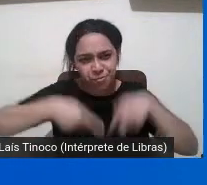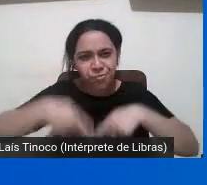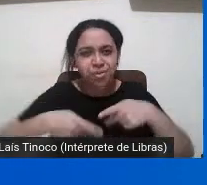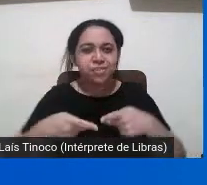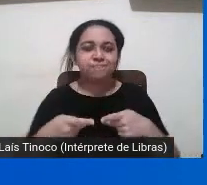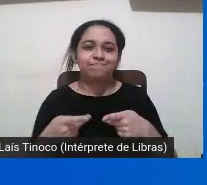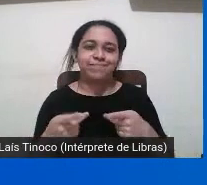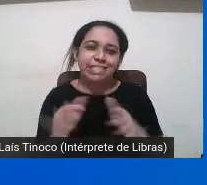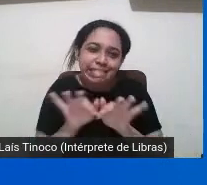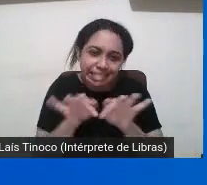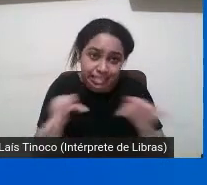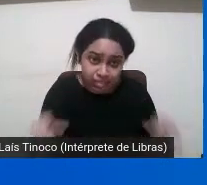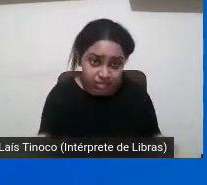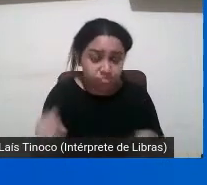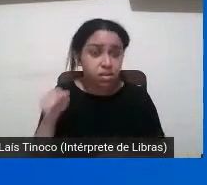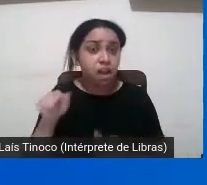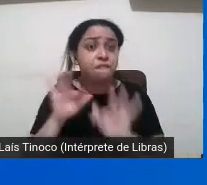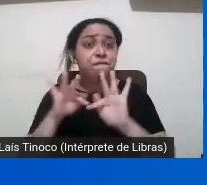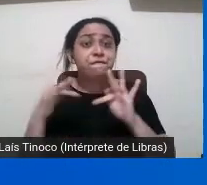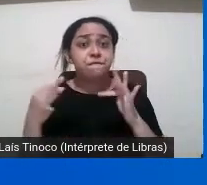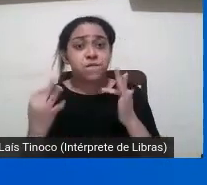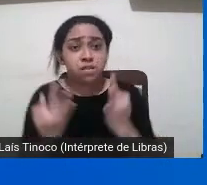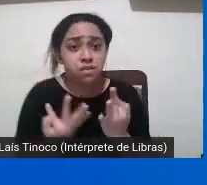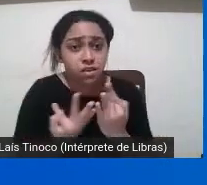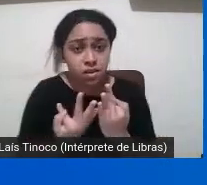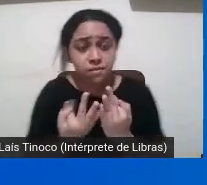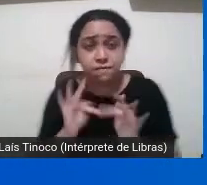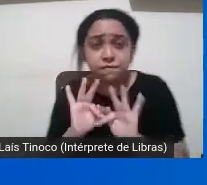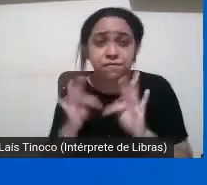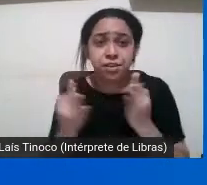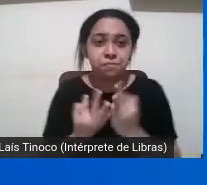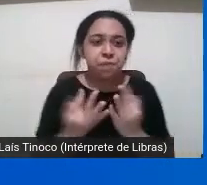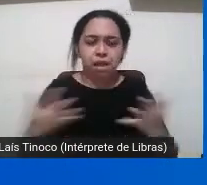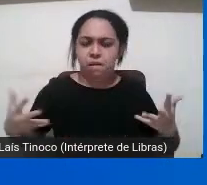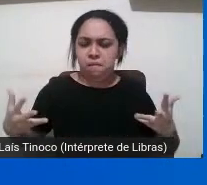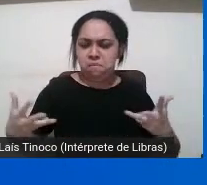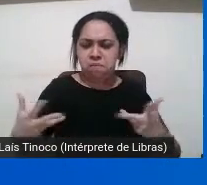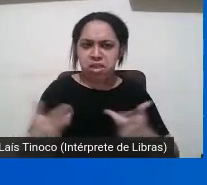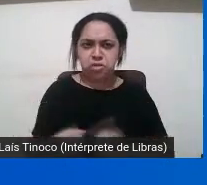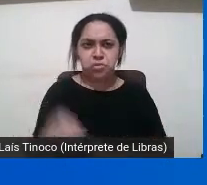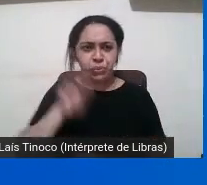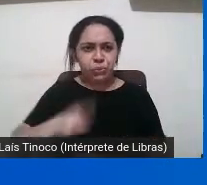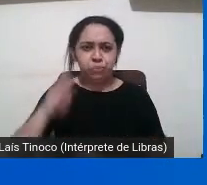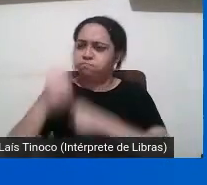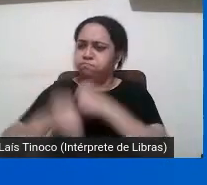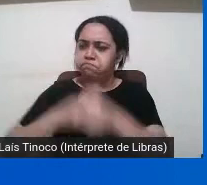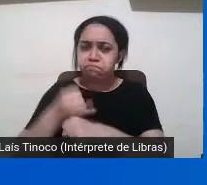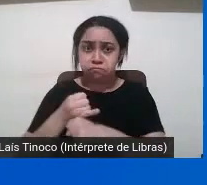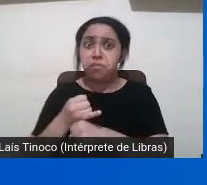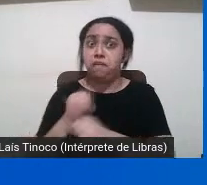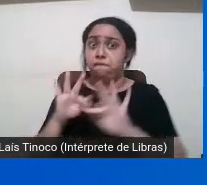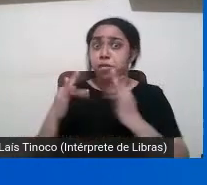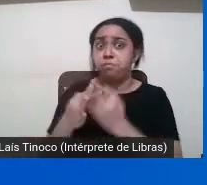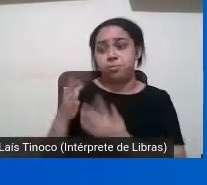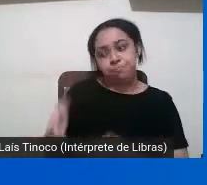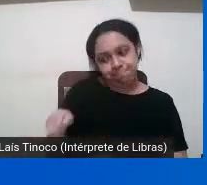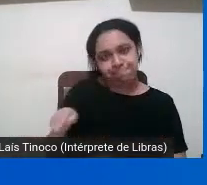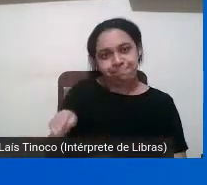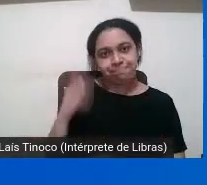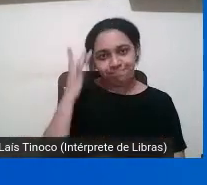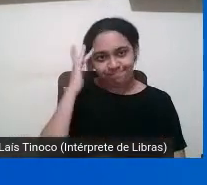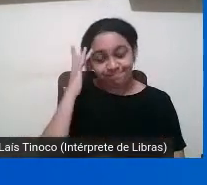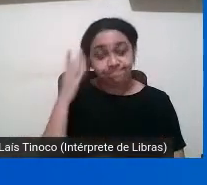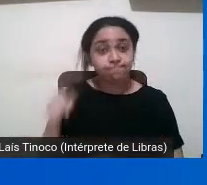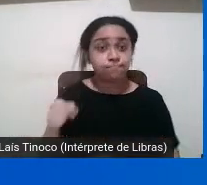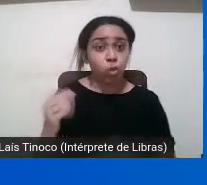a qual a família considerava ela extremamente habilidosa no uso da internet né Por comparação né com suas